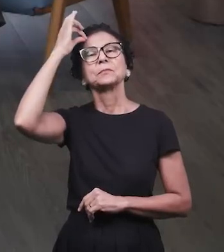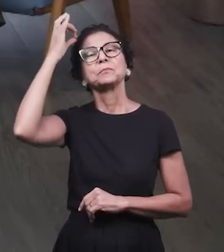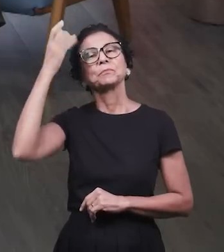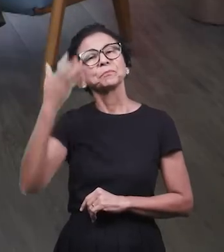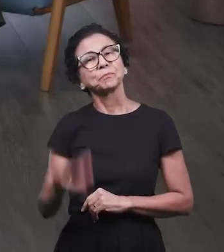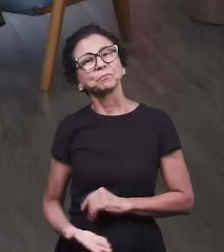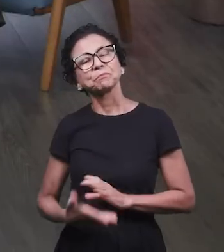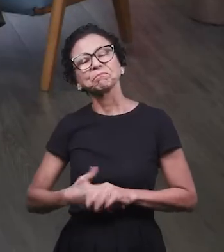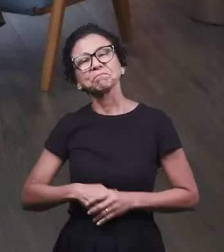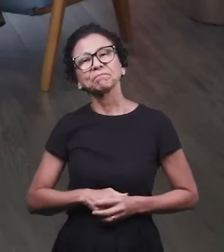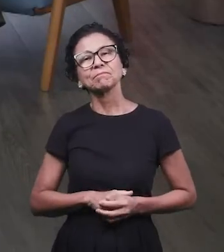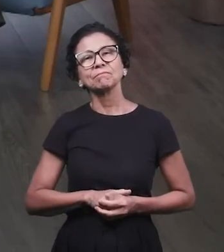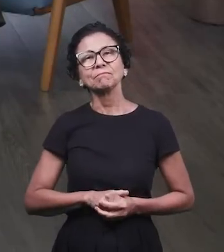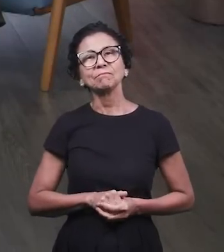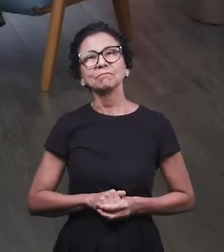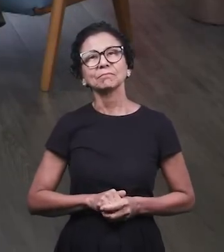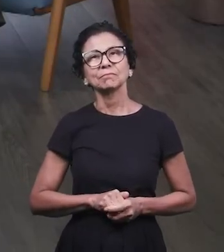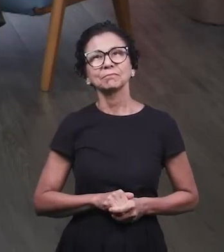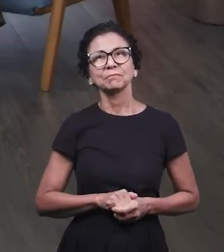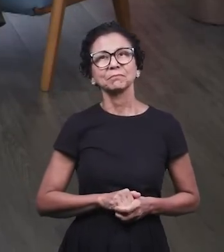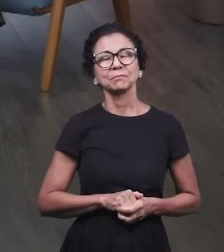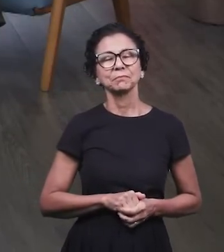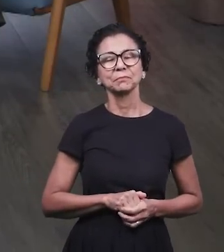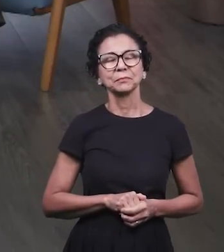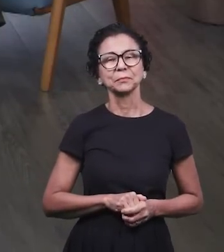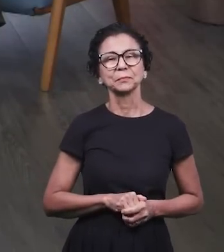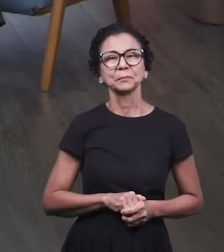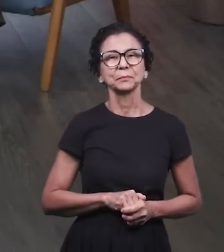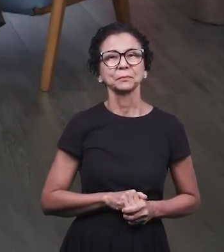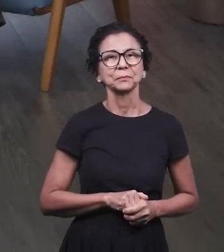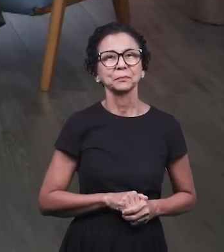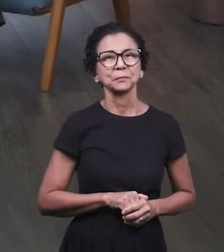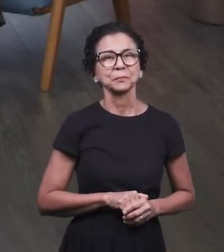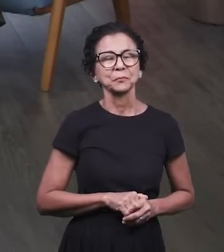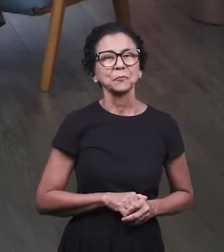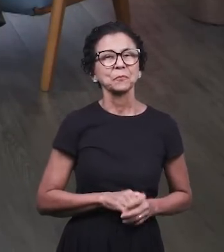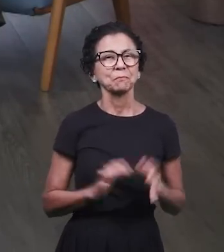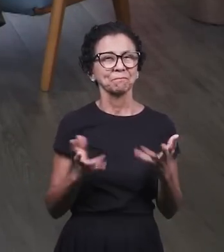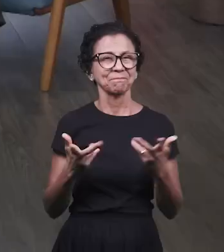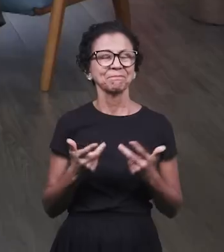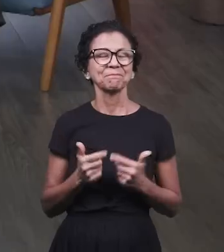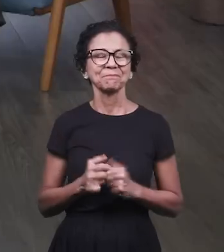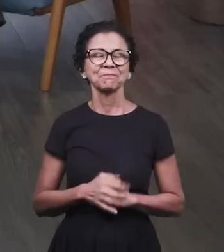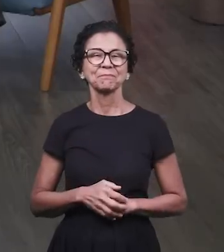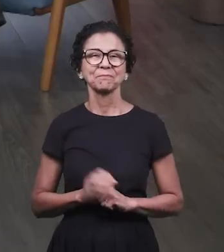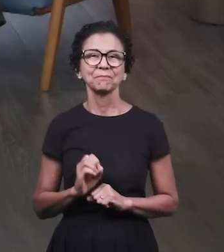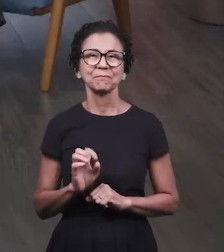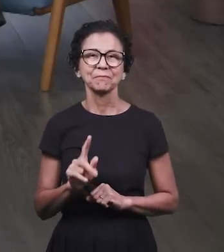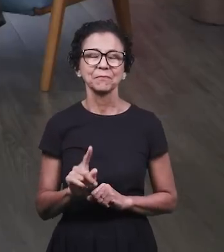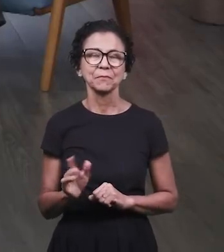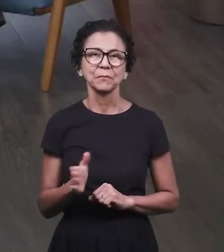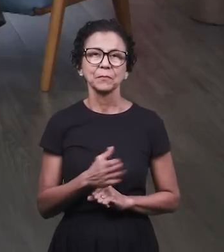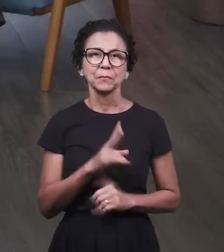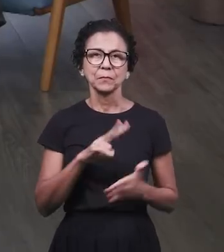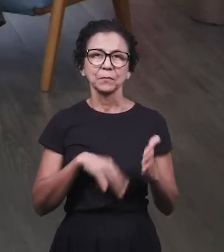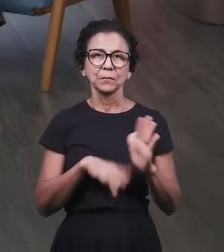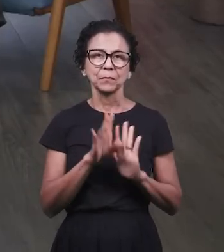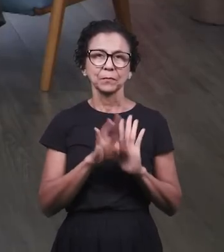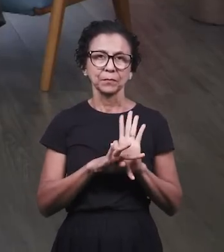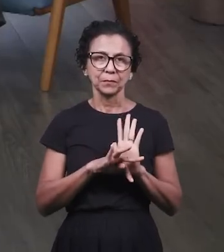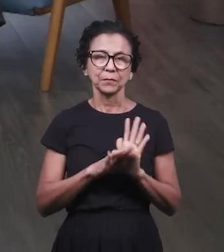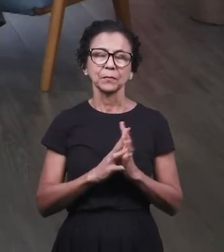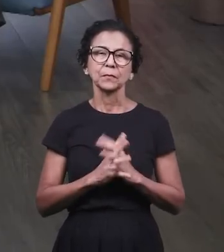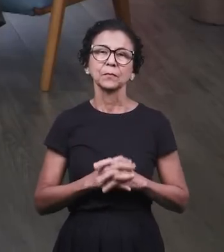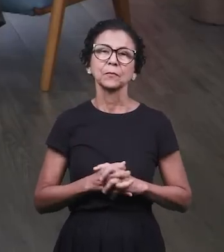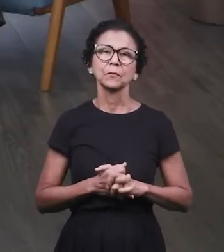né? Com a maneira como ele gosta de ser glorificado. Isso é maravilhoso. Muito bem, deixa eu ler aqui um texto